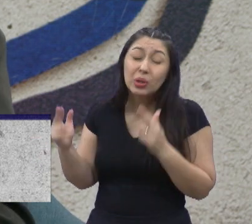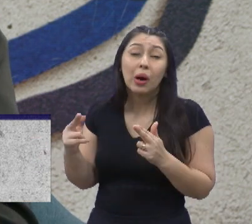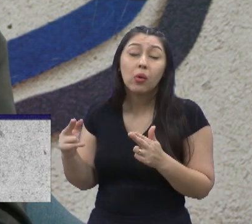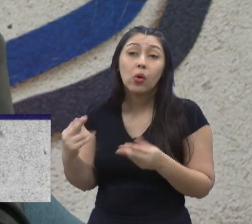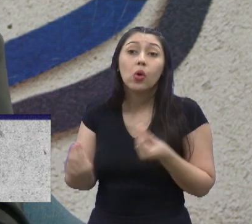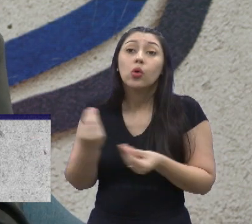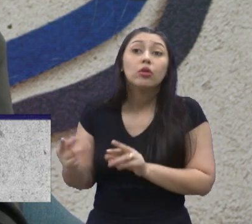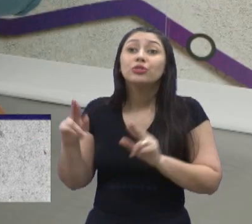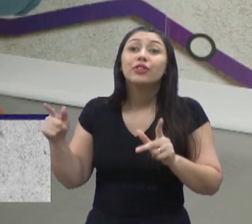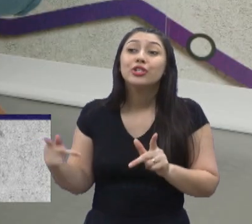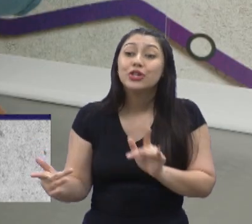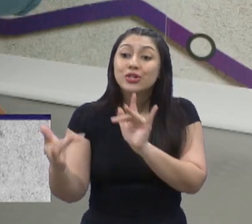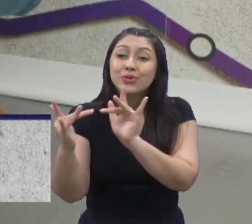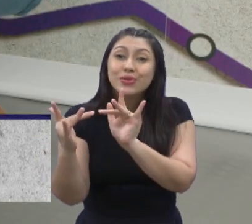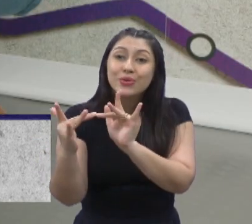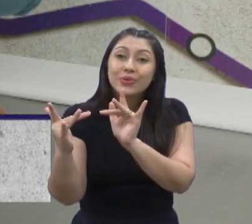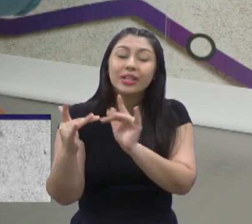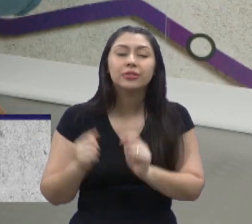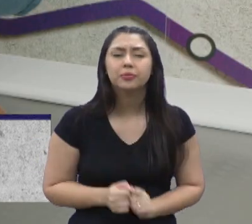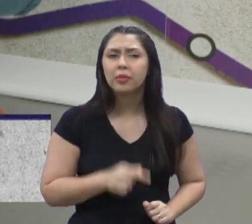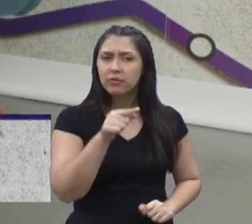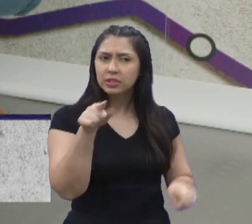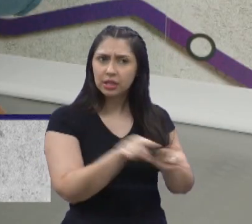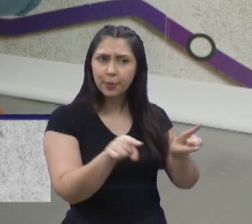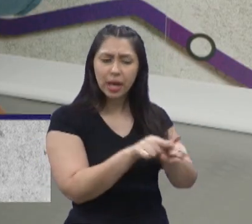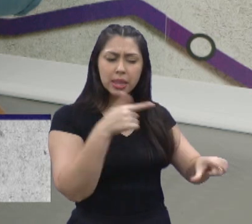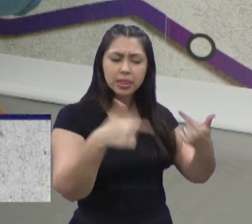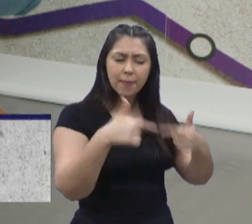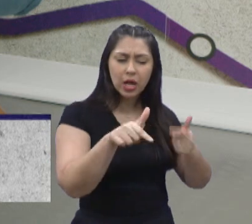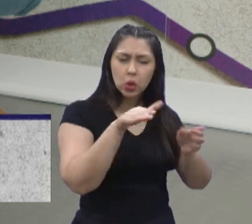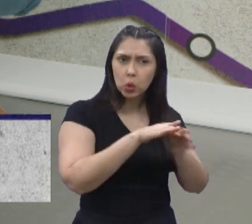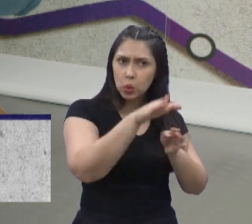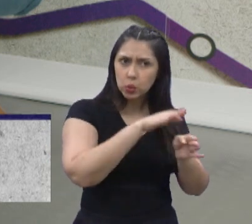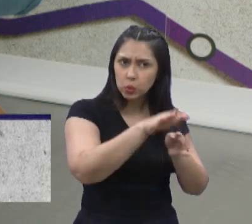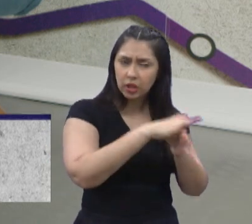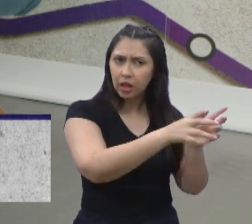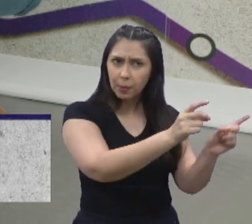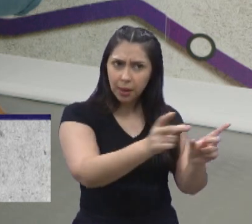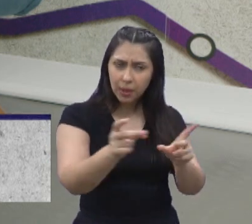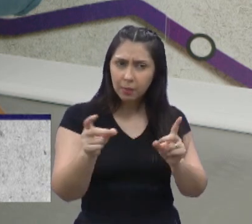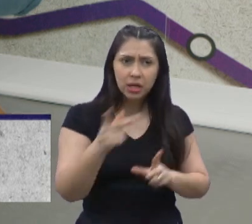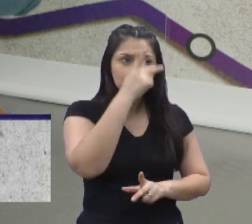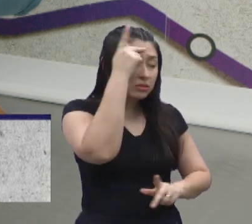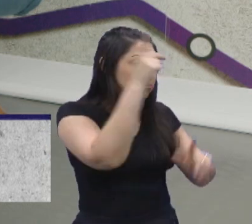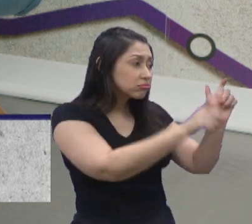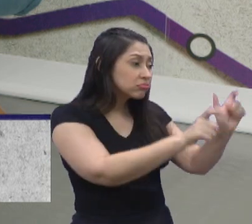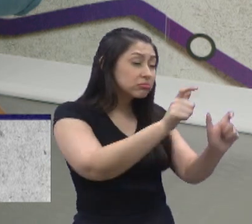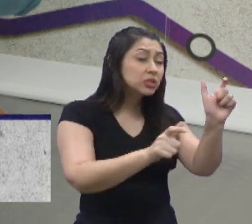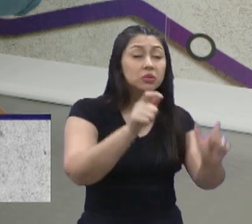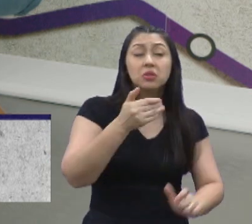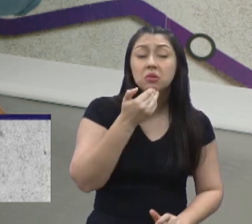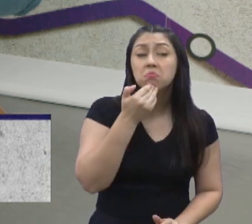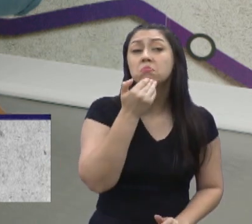humano. E os seus trabalhos como mentor de vendas, o que os seus clientes vêm pedindo do seu trabalho, né, do seu